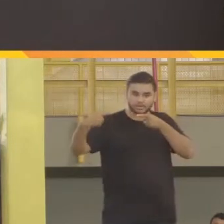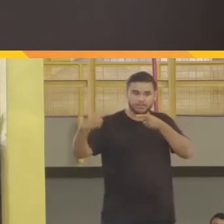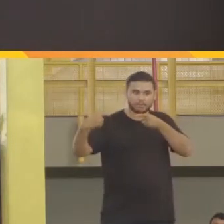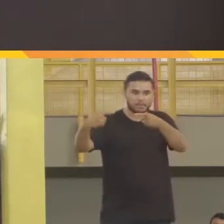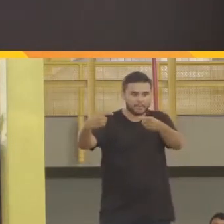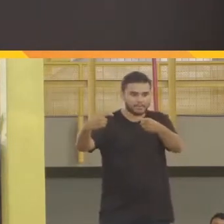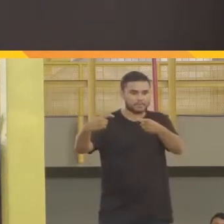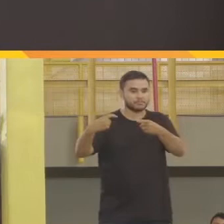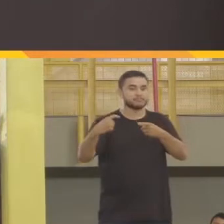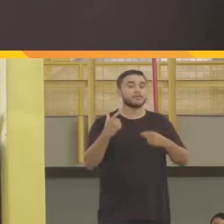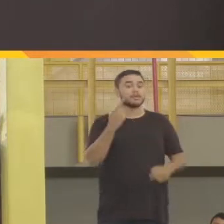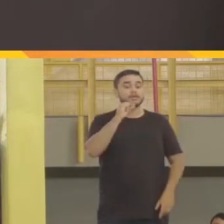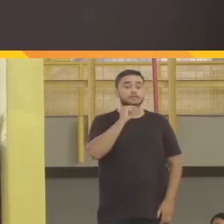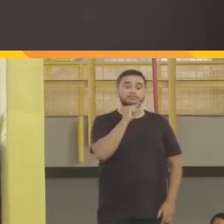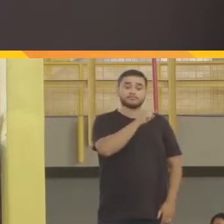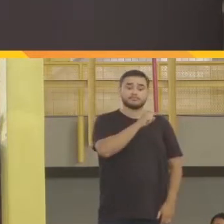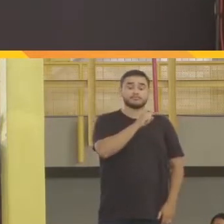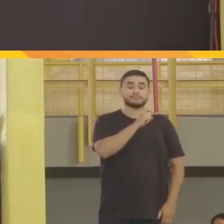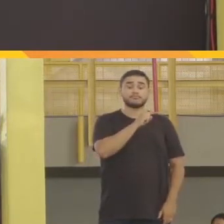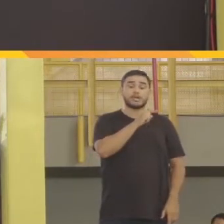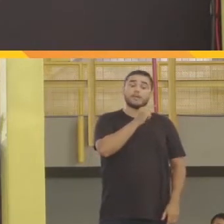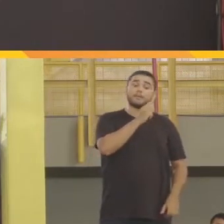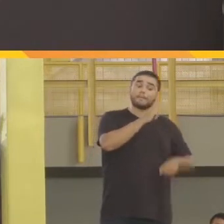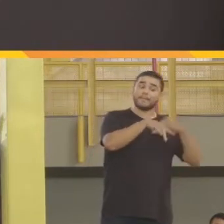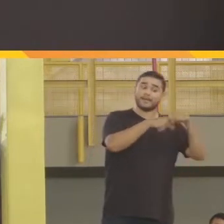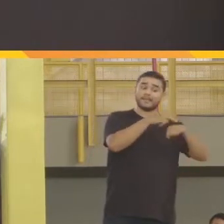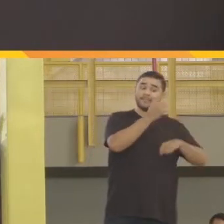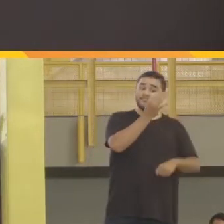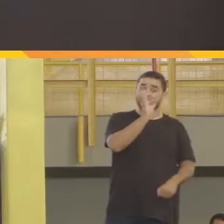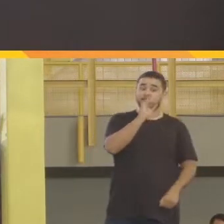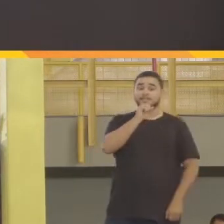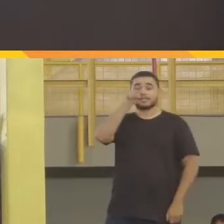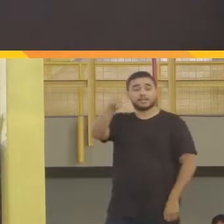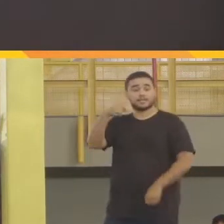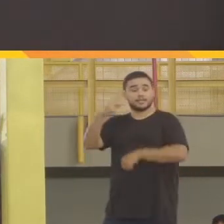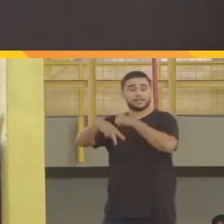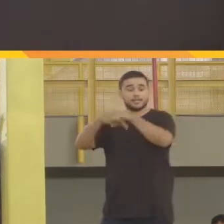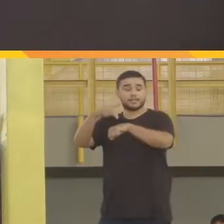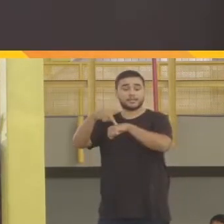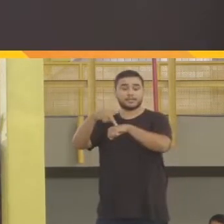um outro país muito rico e poderoso, chamado